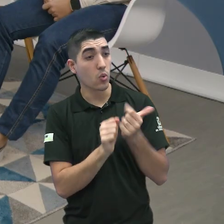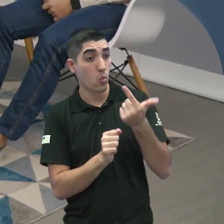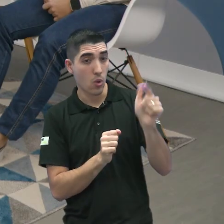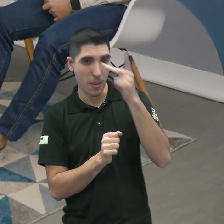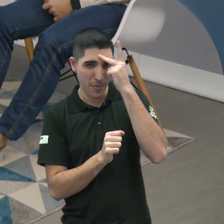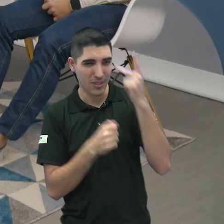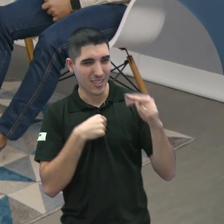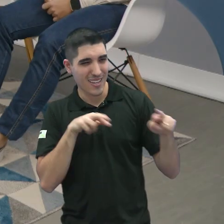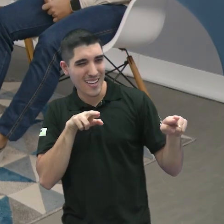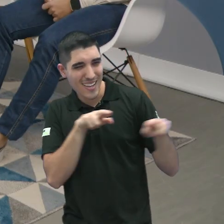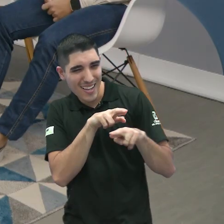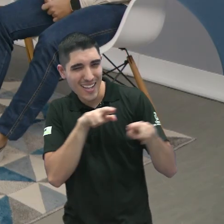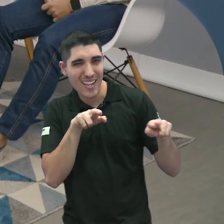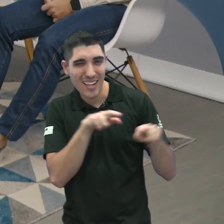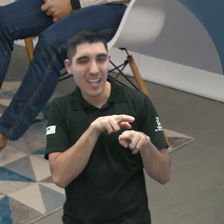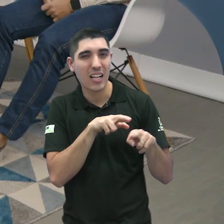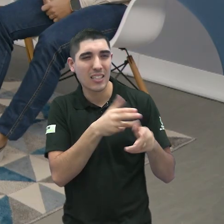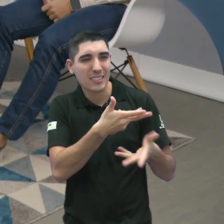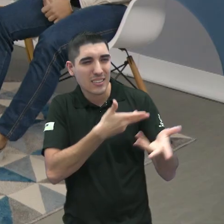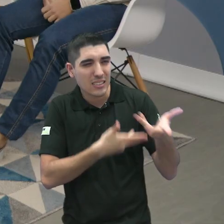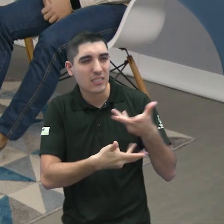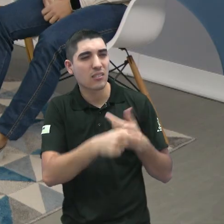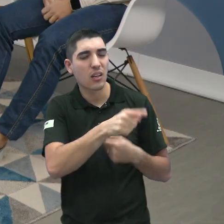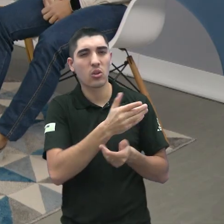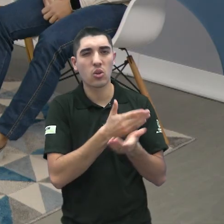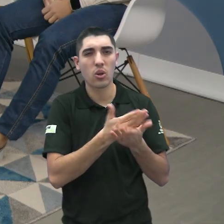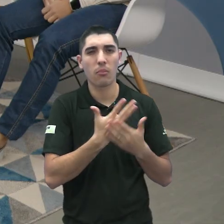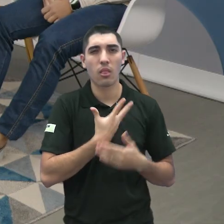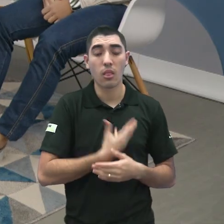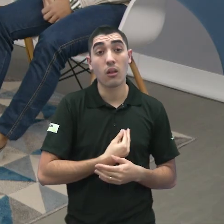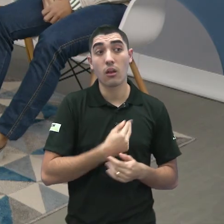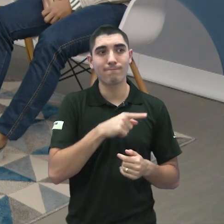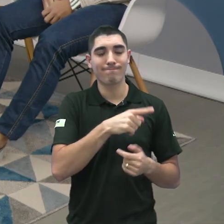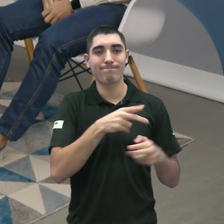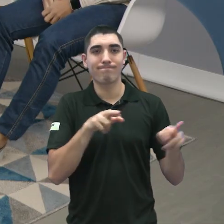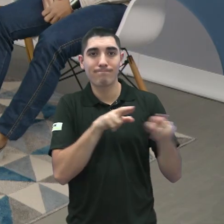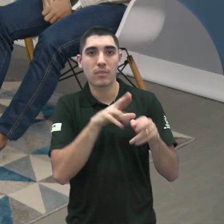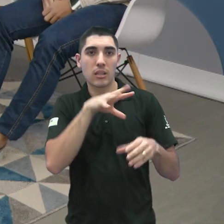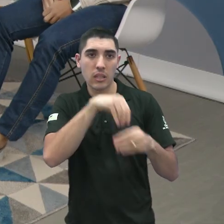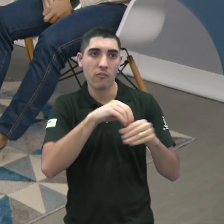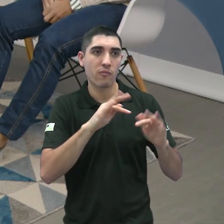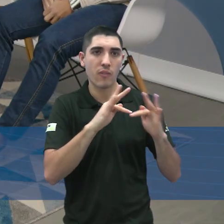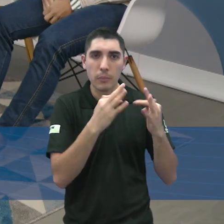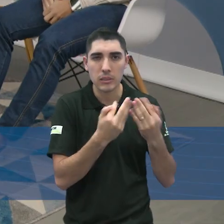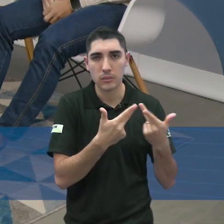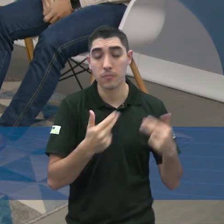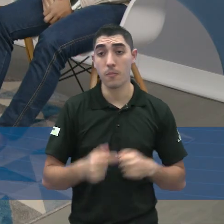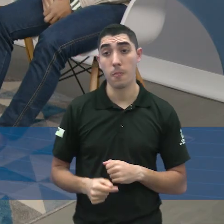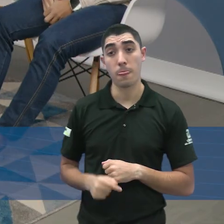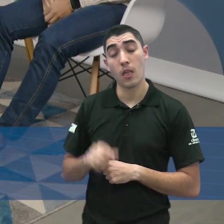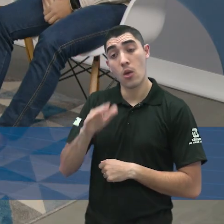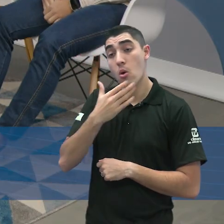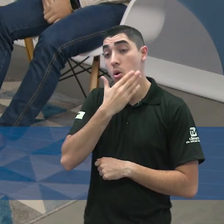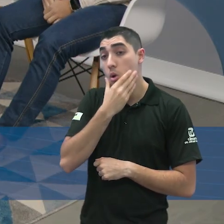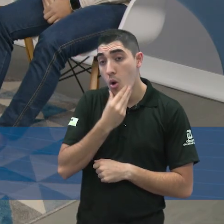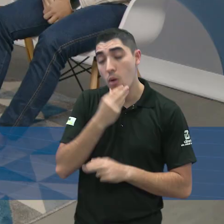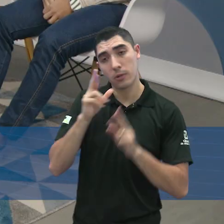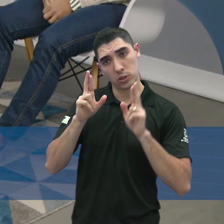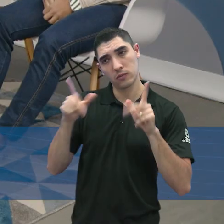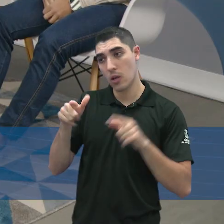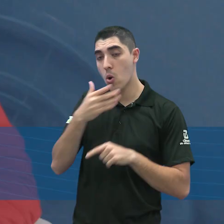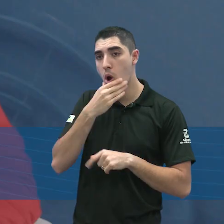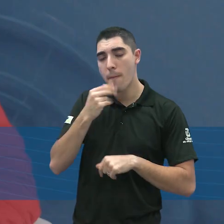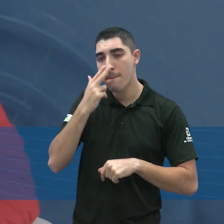tá ali se relacionando com uma pessoa assim, é um sofrimento duplo, triplo, familiar, né? Sim, os homens são